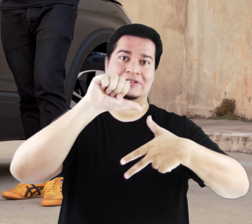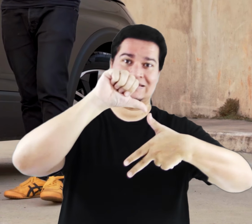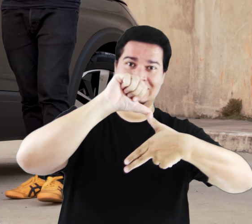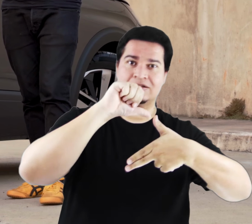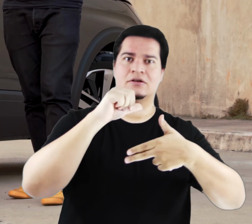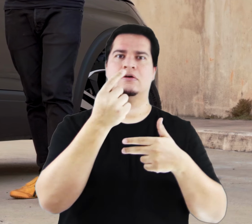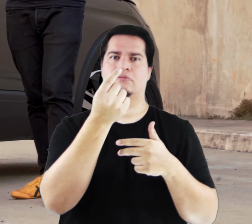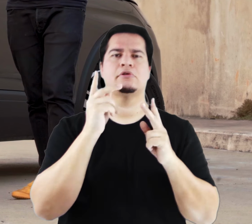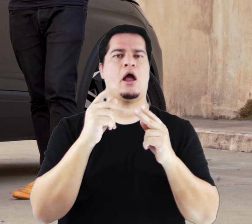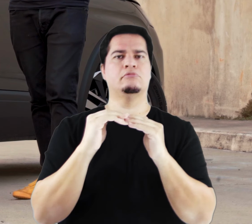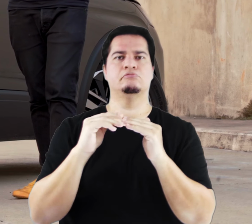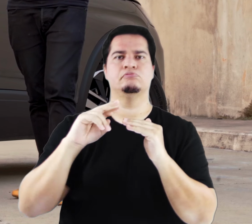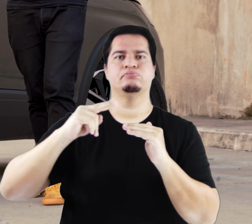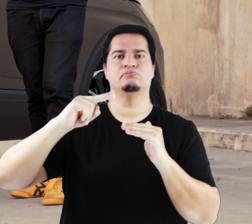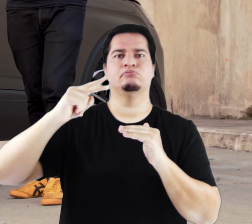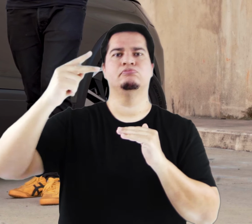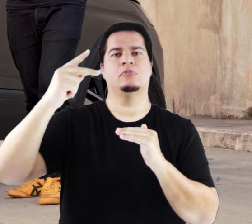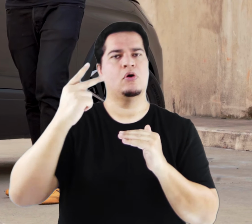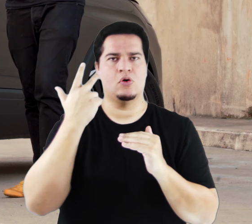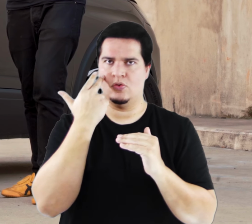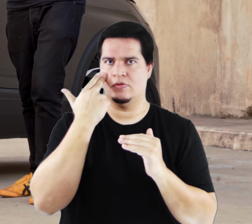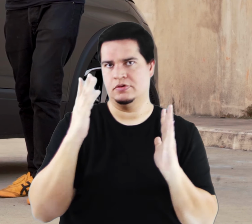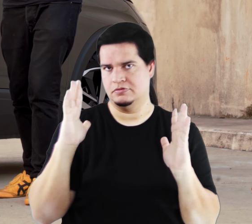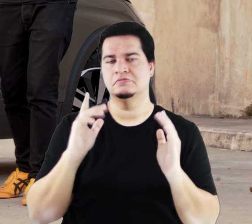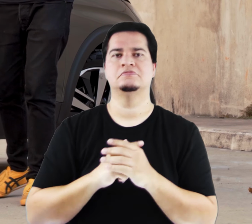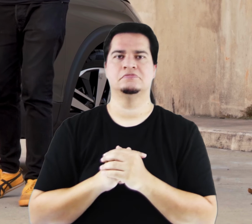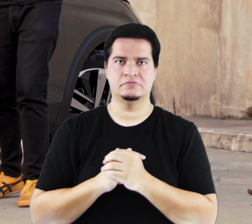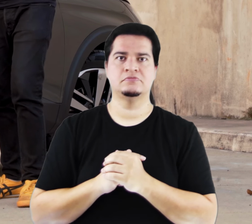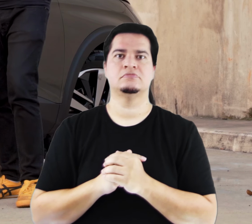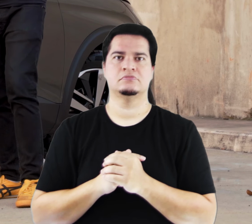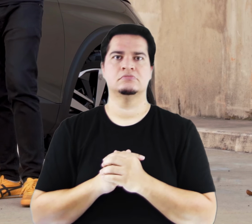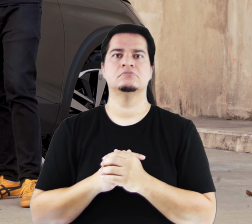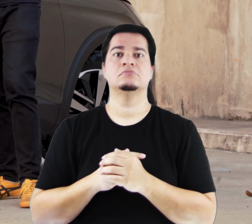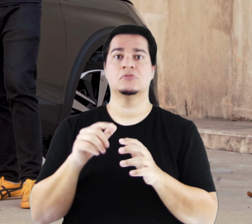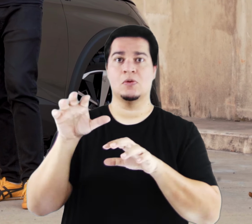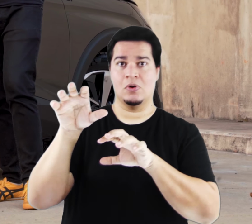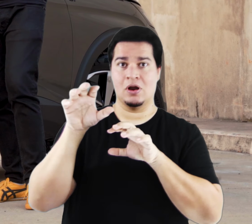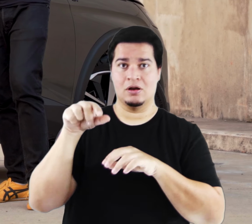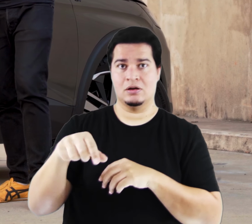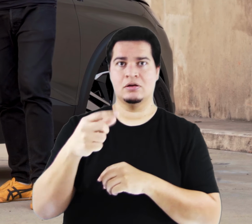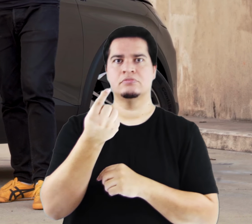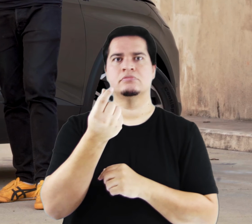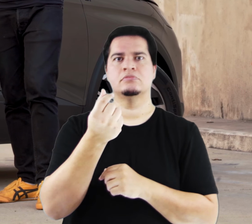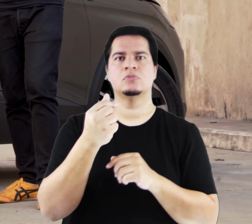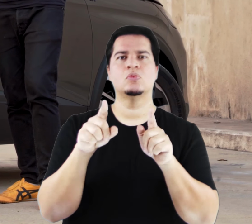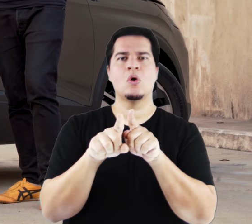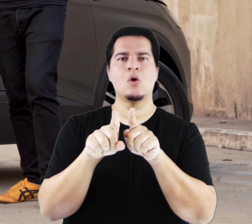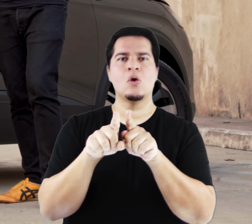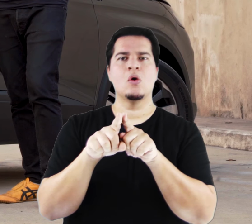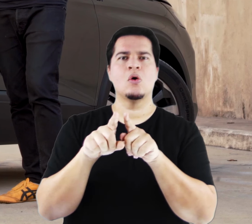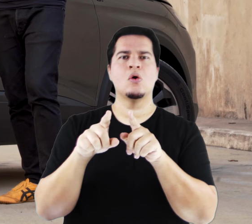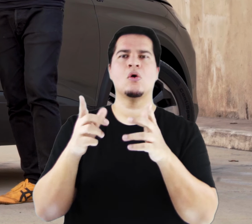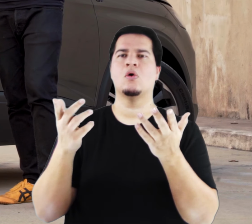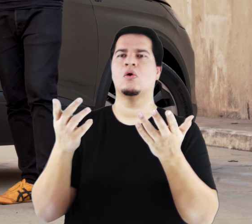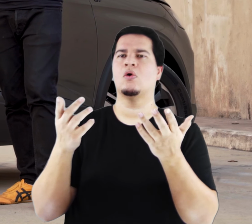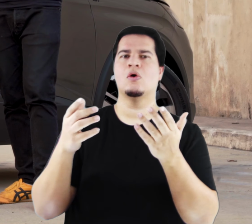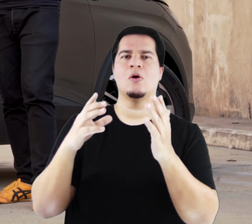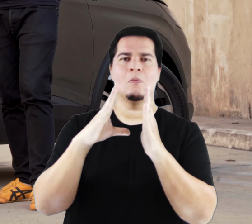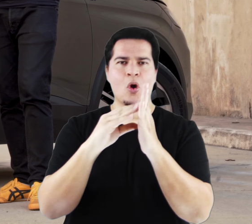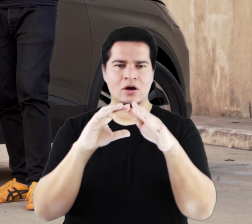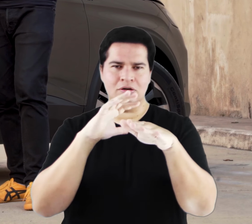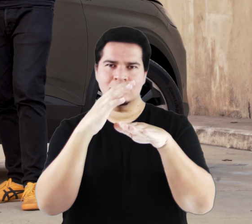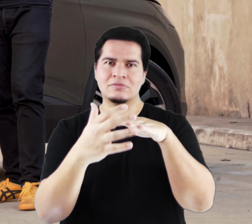de maneira desproporcional, e foi exatamente isso que aconteceu. E por esse motivo, a Peugeot tirou de catálogo a versão mais racional,